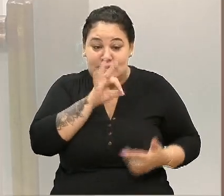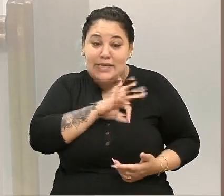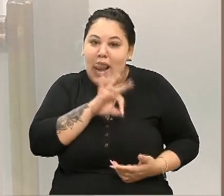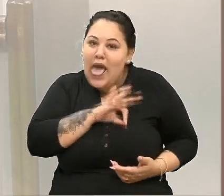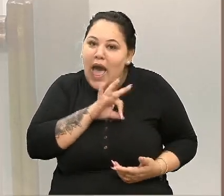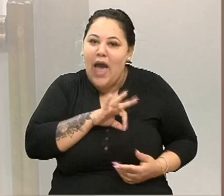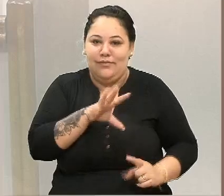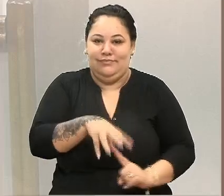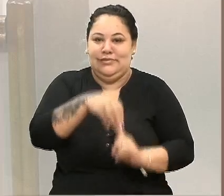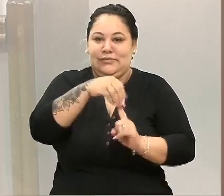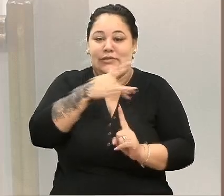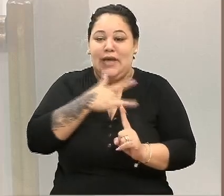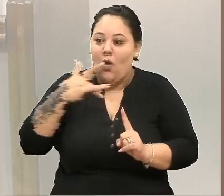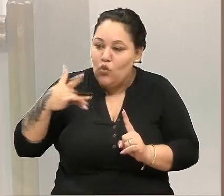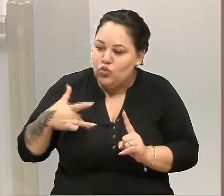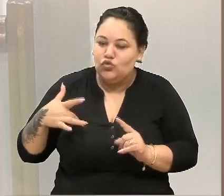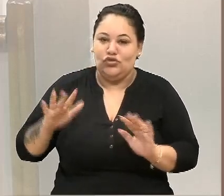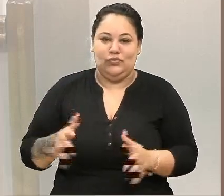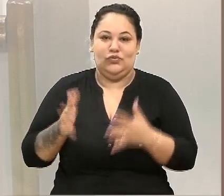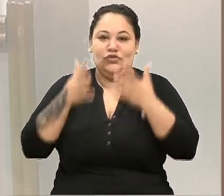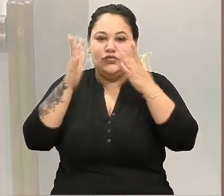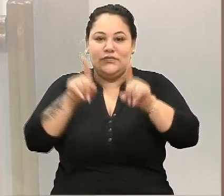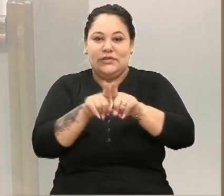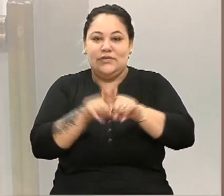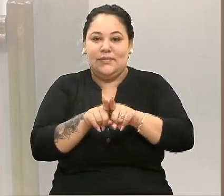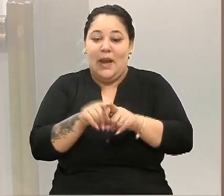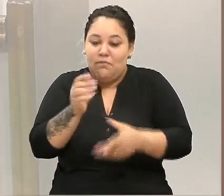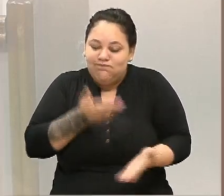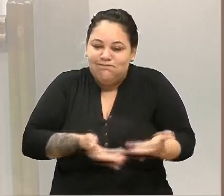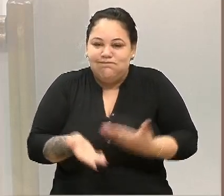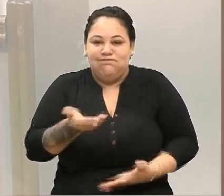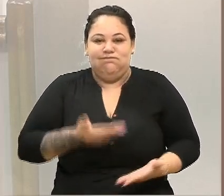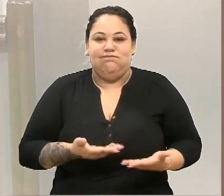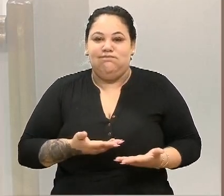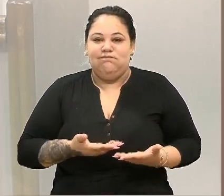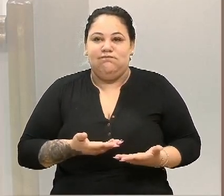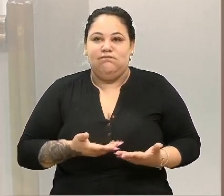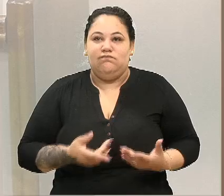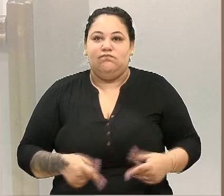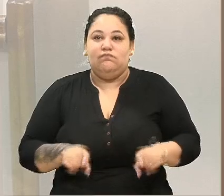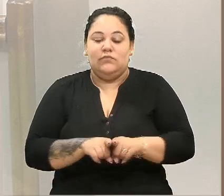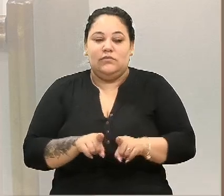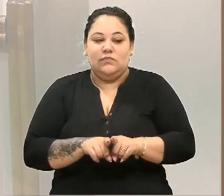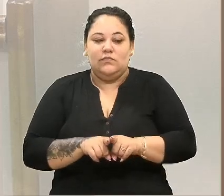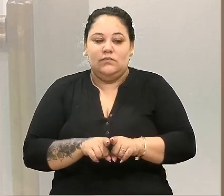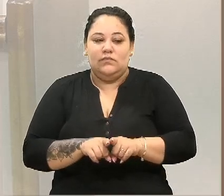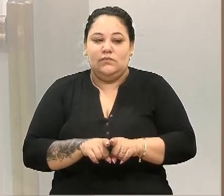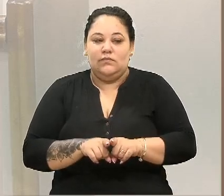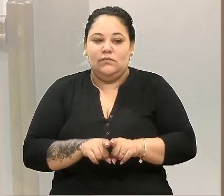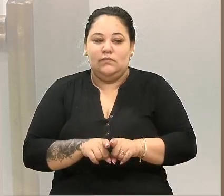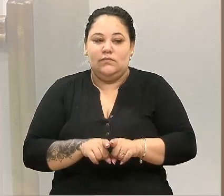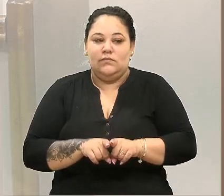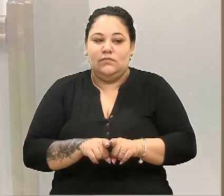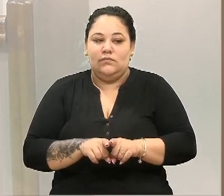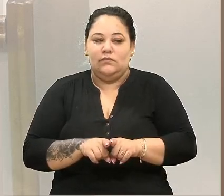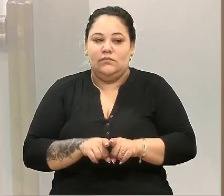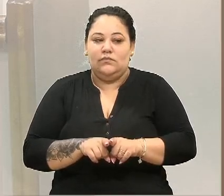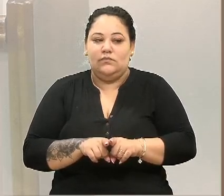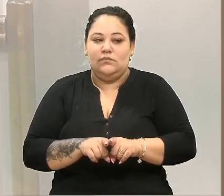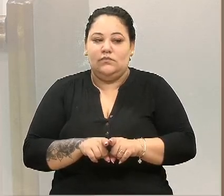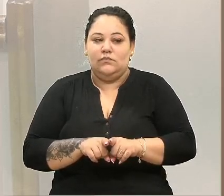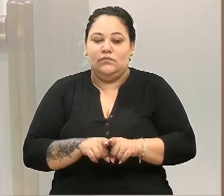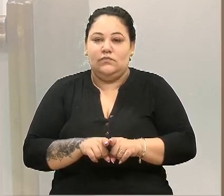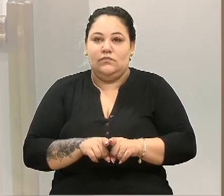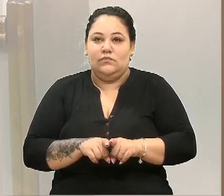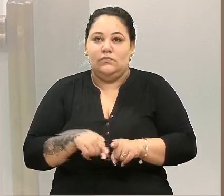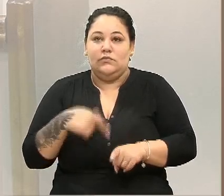saúde, motivação, envolvimento. Isso aí, na ponta, as pessoas saem de casa, com certeza terão